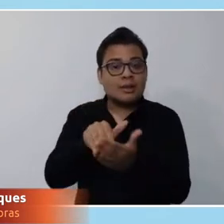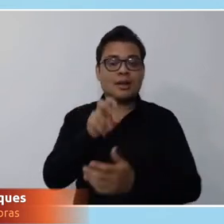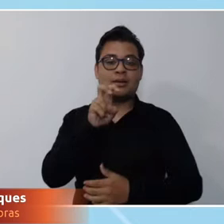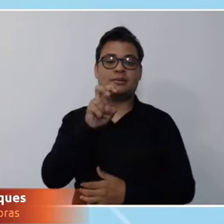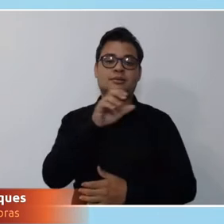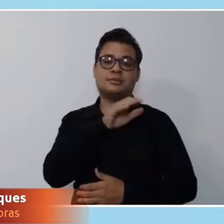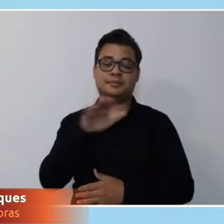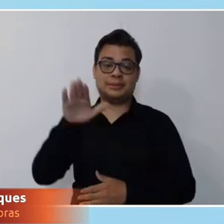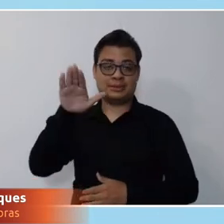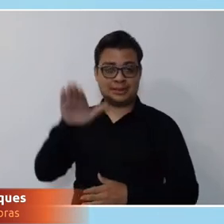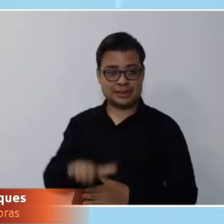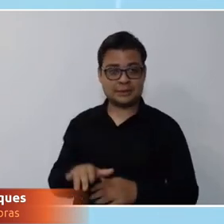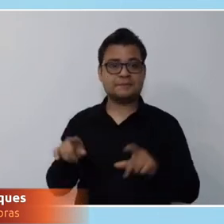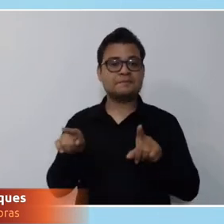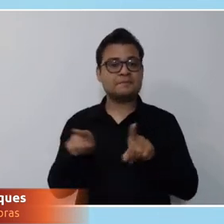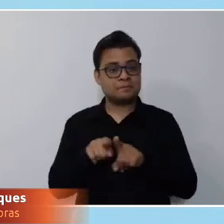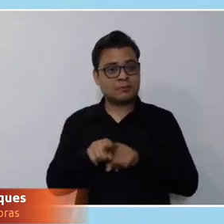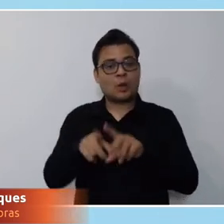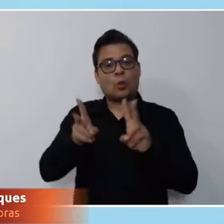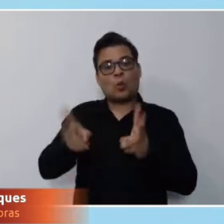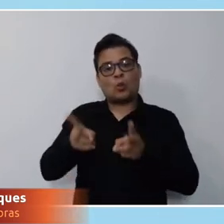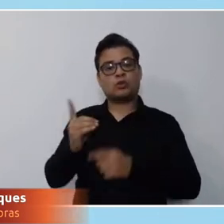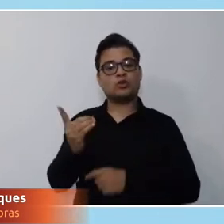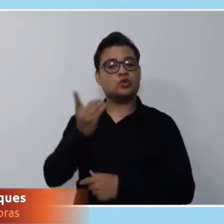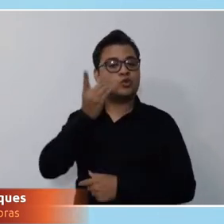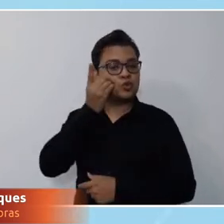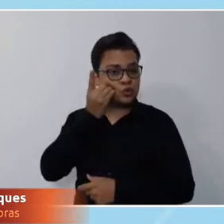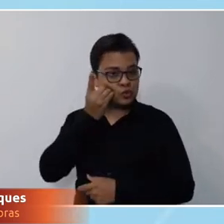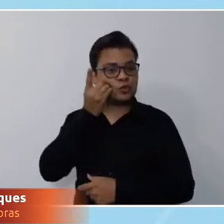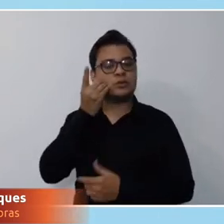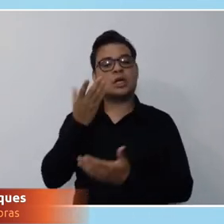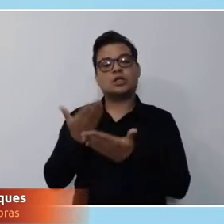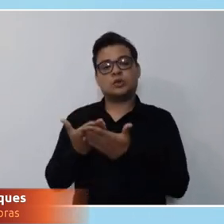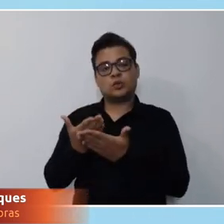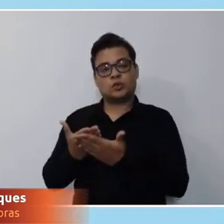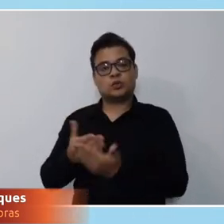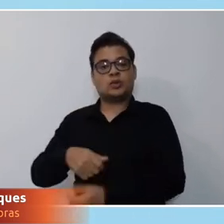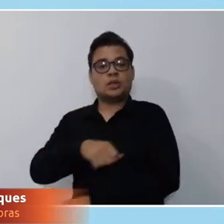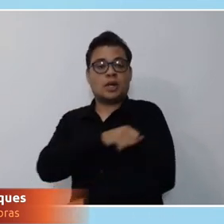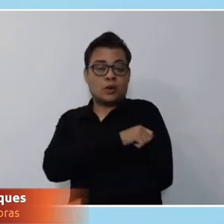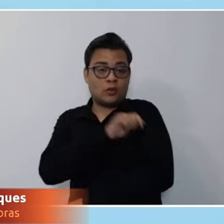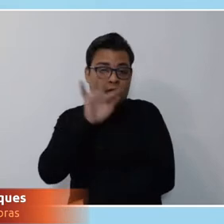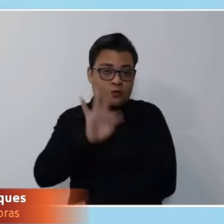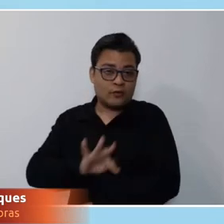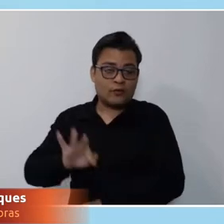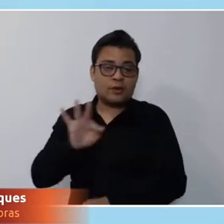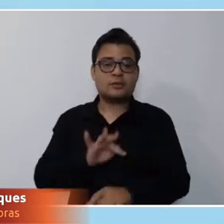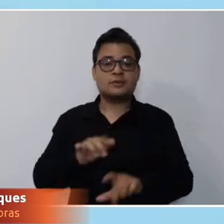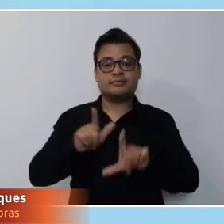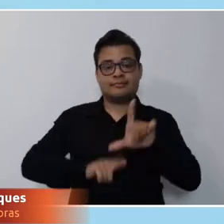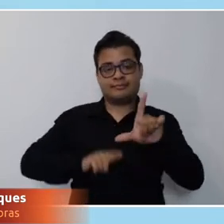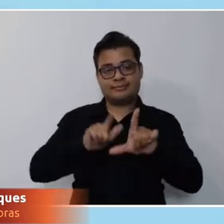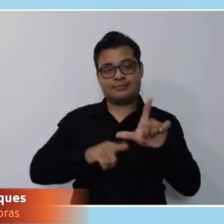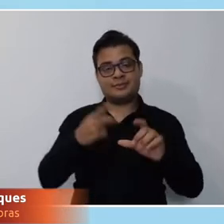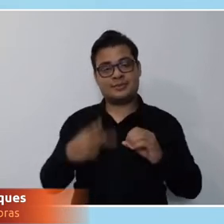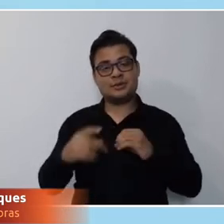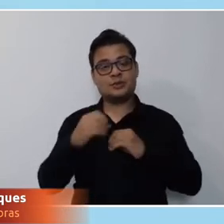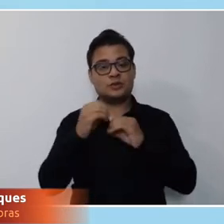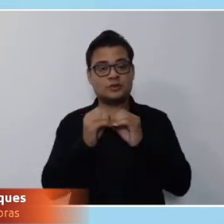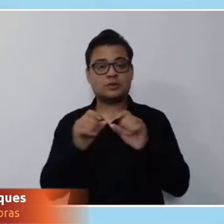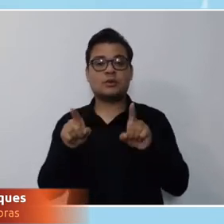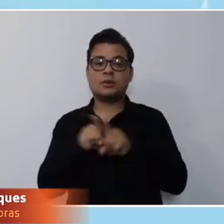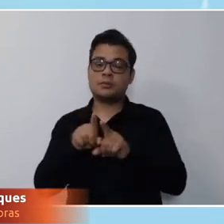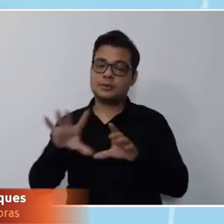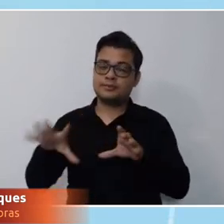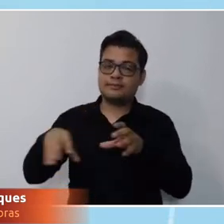também permanece com a gente é o Diogo Marques, estudante da Faculdade de Letras da UFG e integrante do LabTav, que